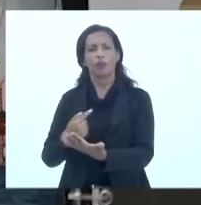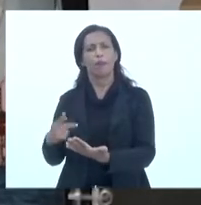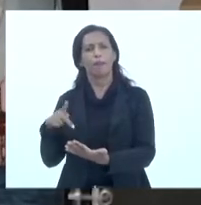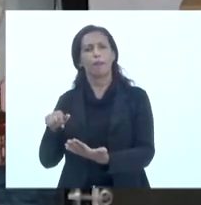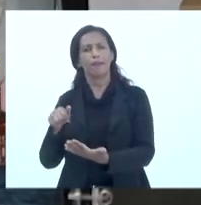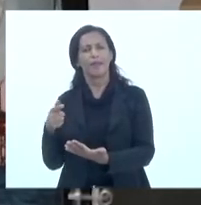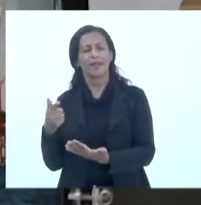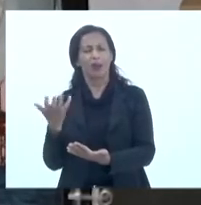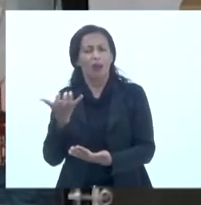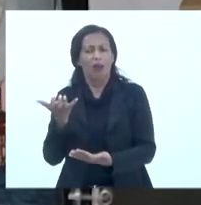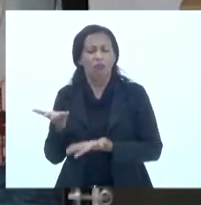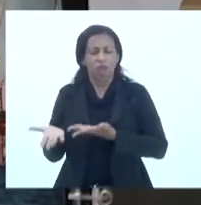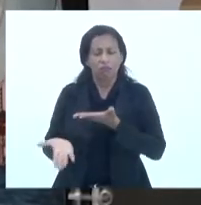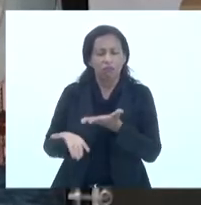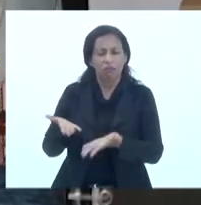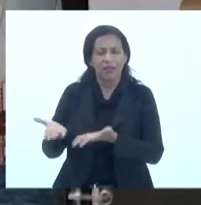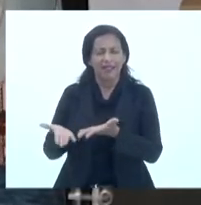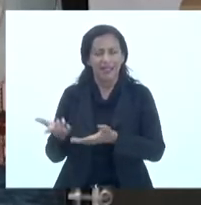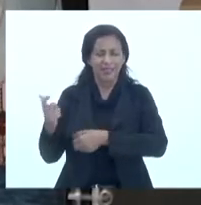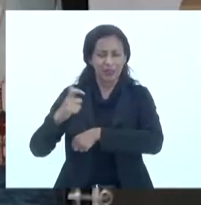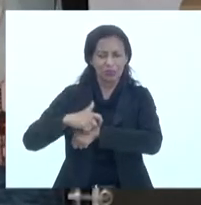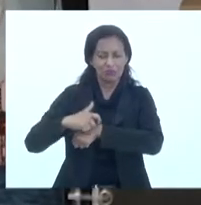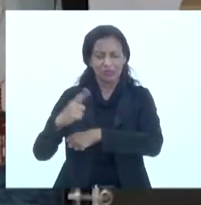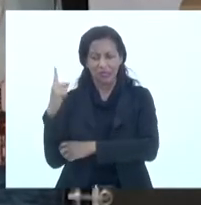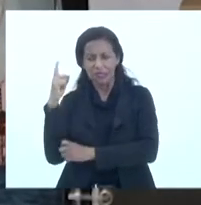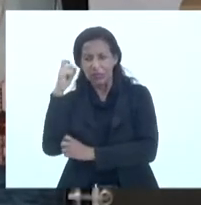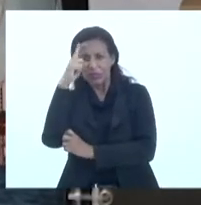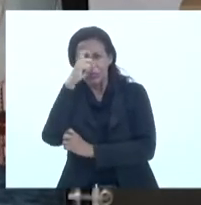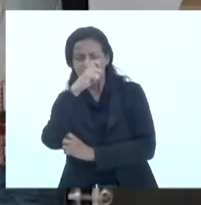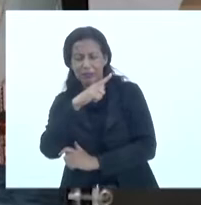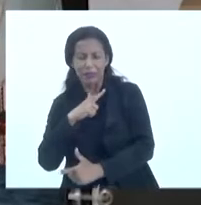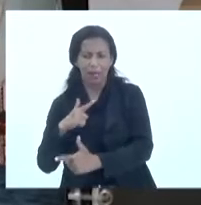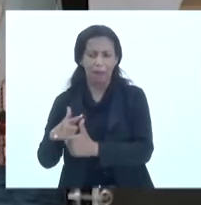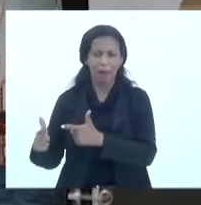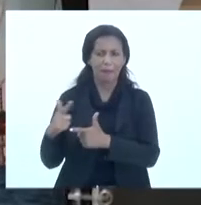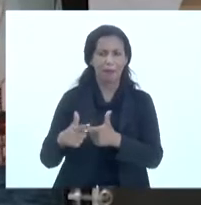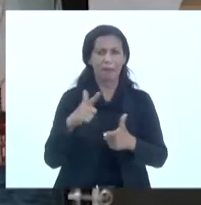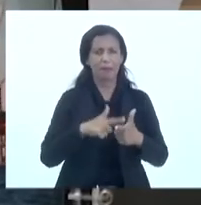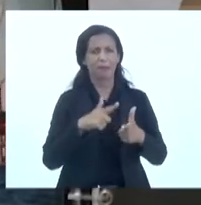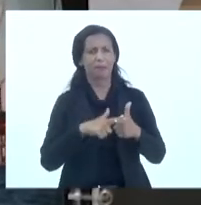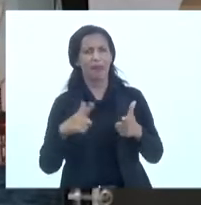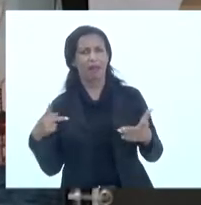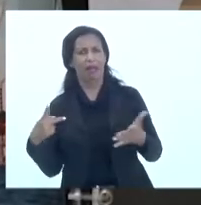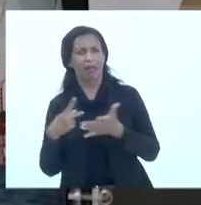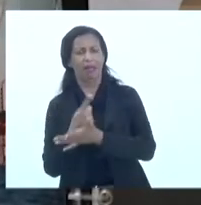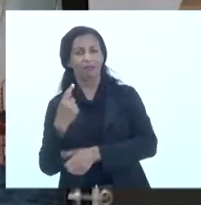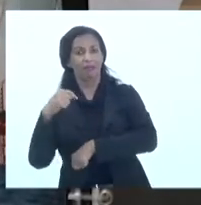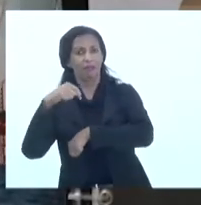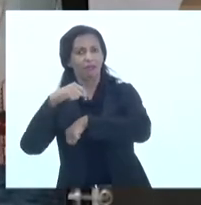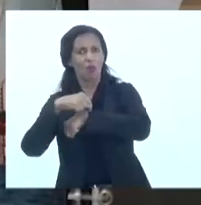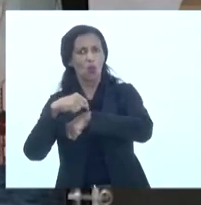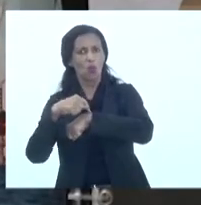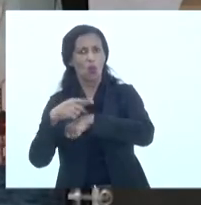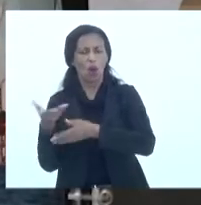tentando tratar os momentos difíceis que o Estado estava passando. Naquele